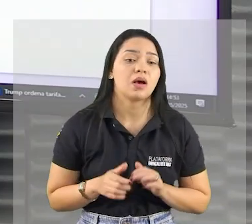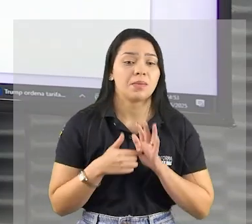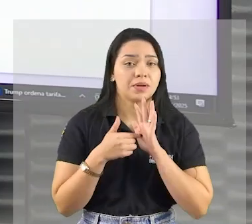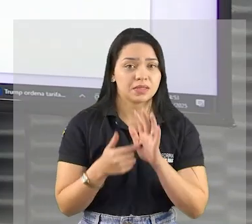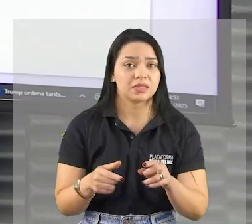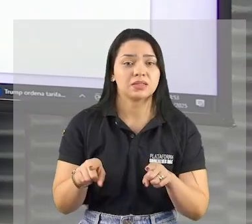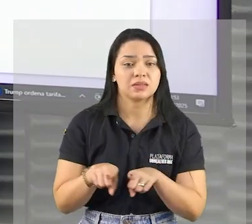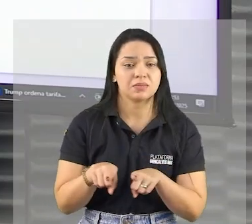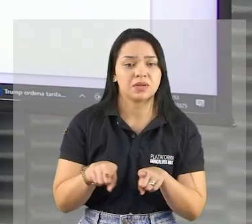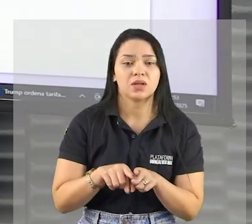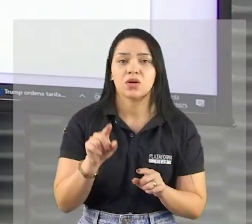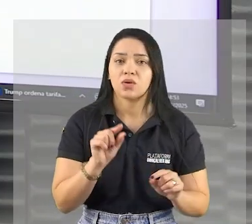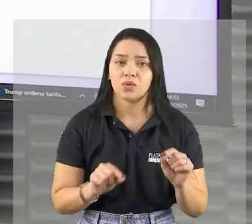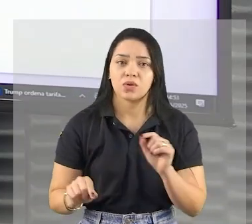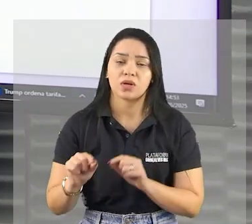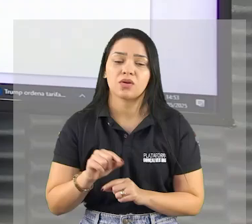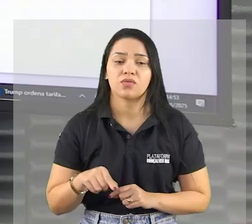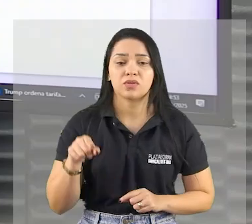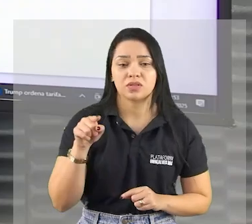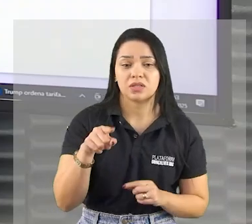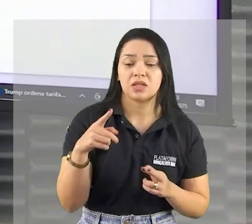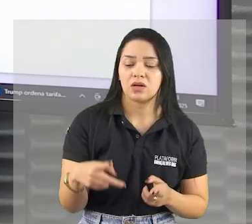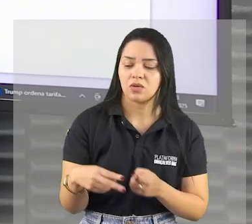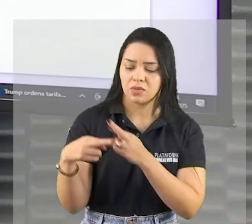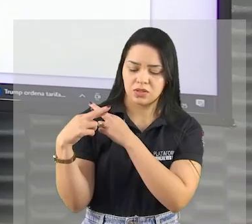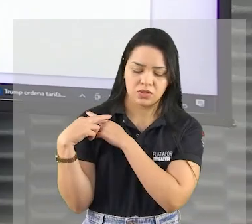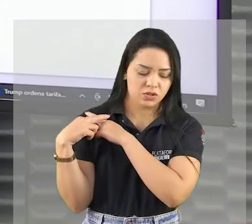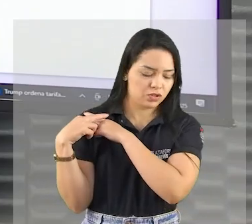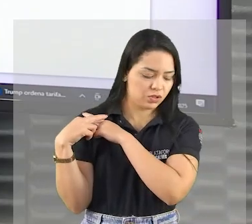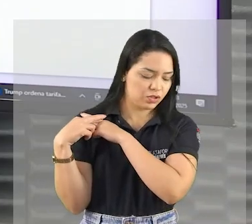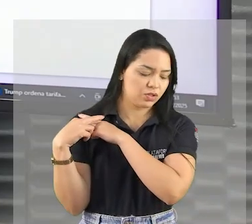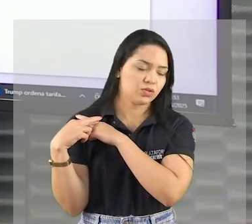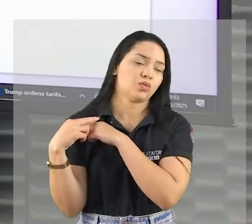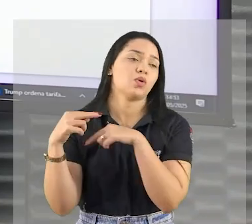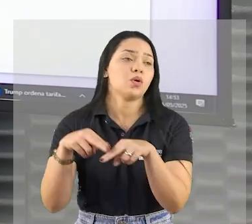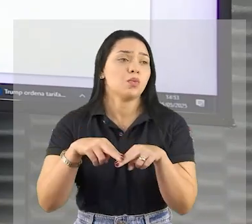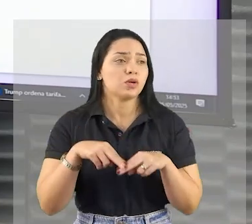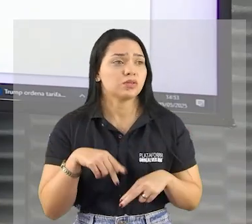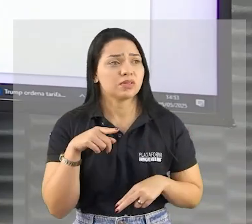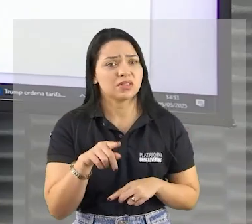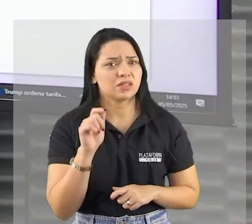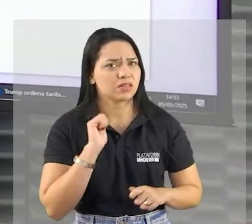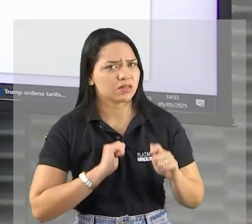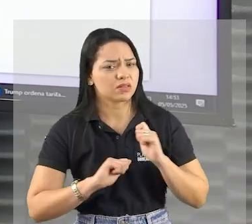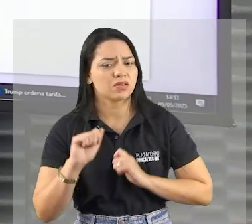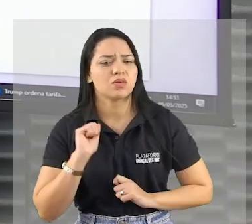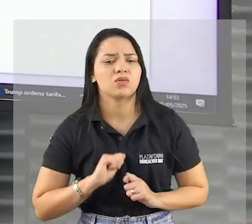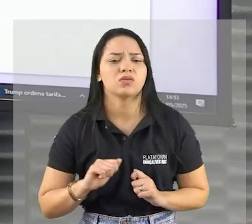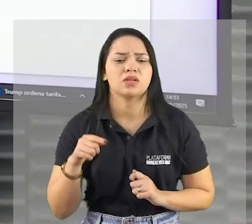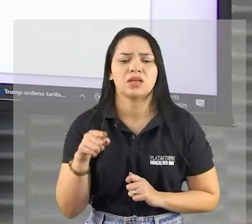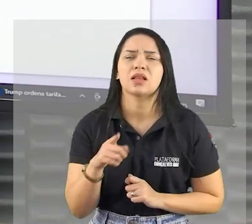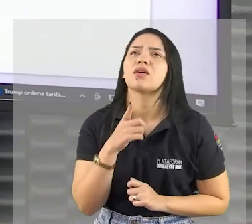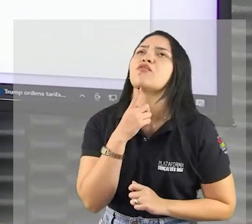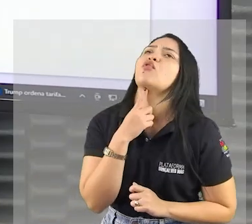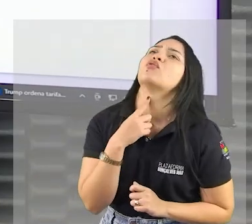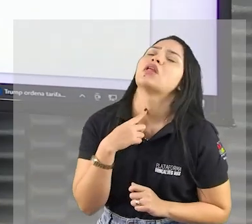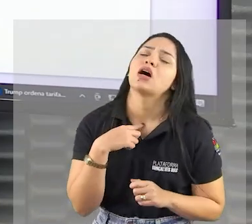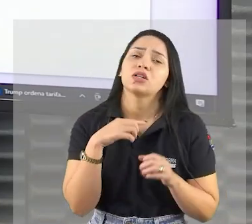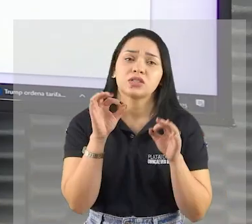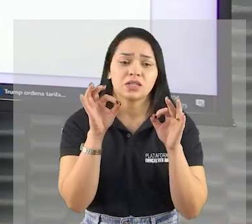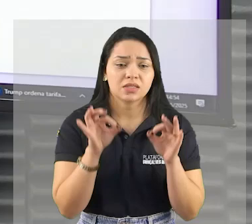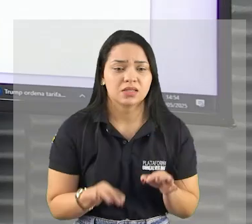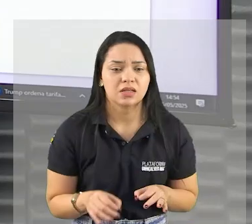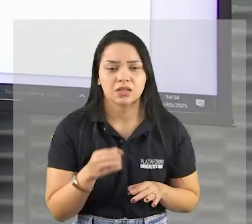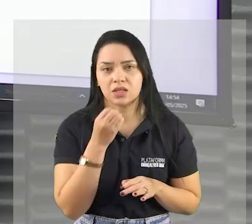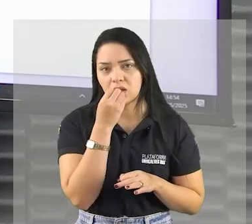para você o quê? Que você está comprometido com aquilo de certa forma, né? Por isso que você fica ansioso, que é aquela vontade de dar certo, de ter um